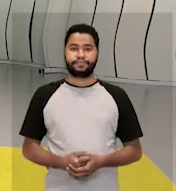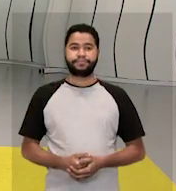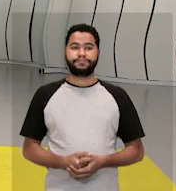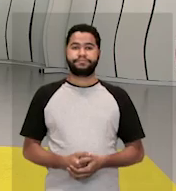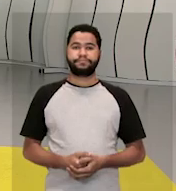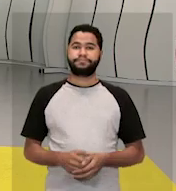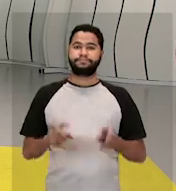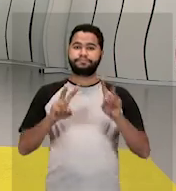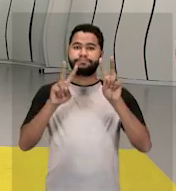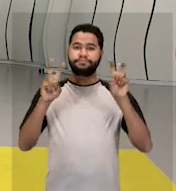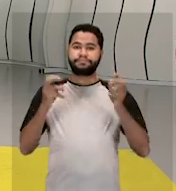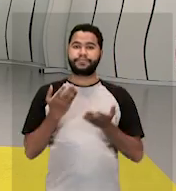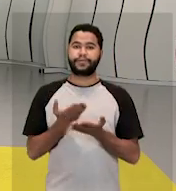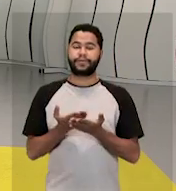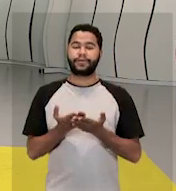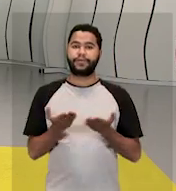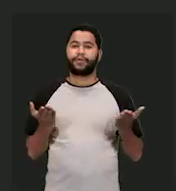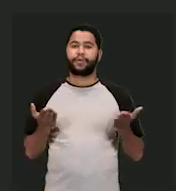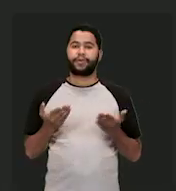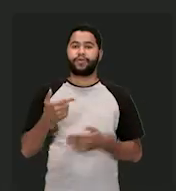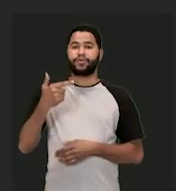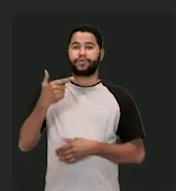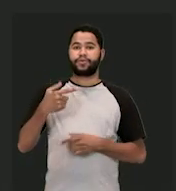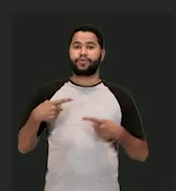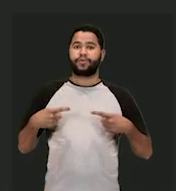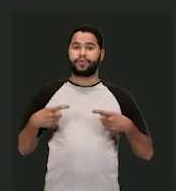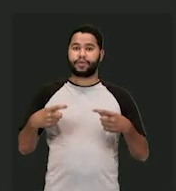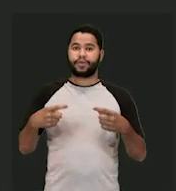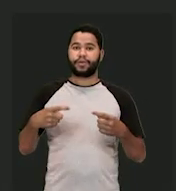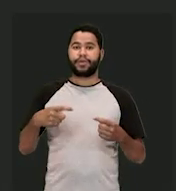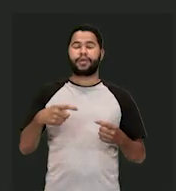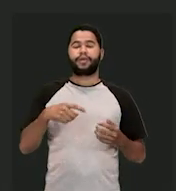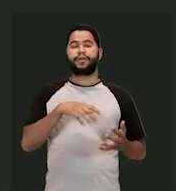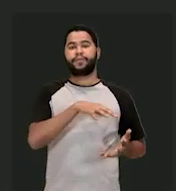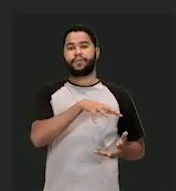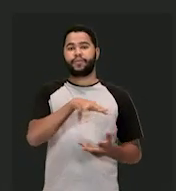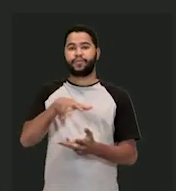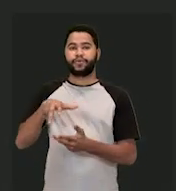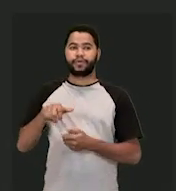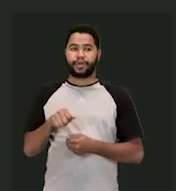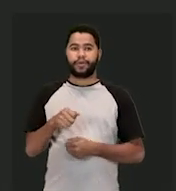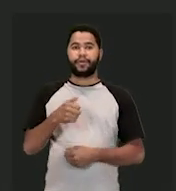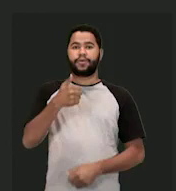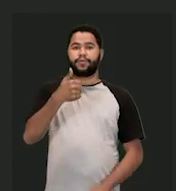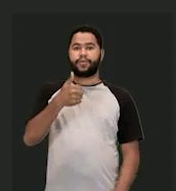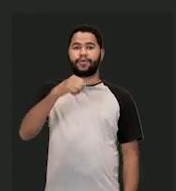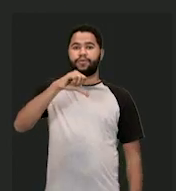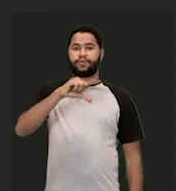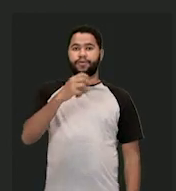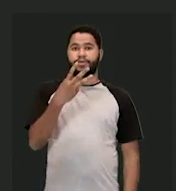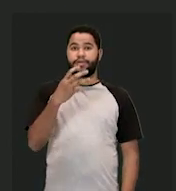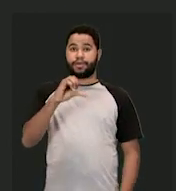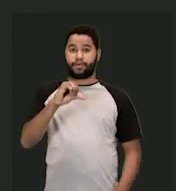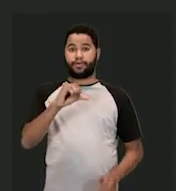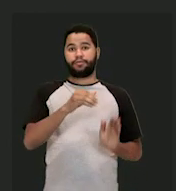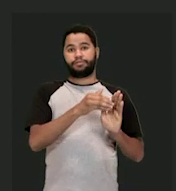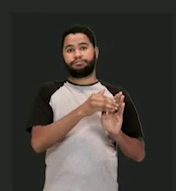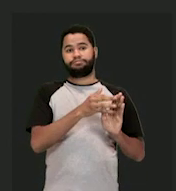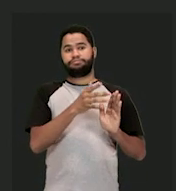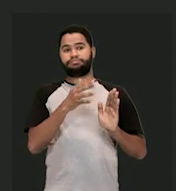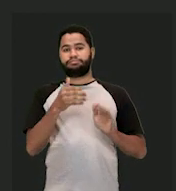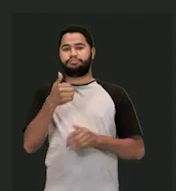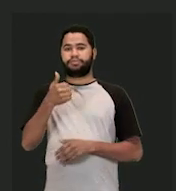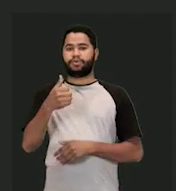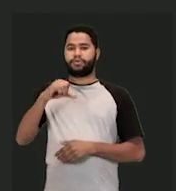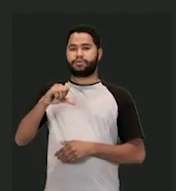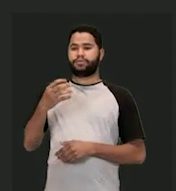O tema da nossa aula de hoje é a Segunda Guerra Mundial, de 1939 a 1945.